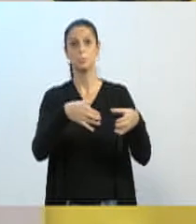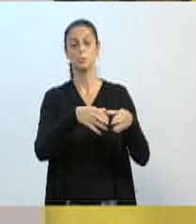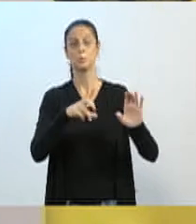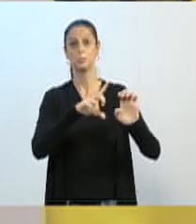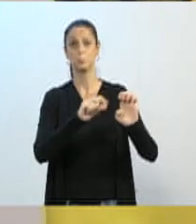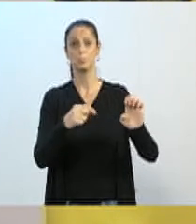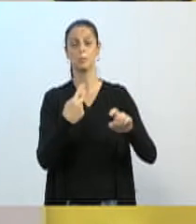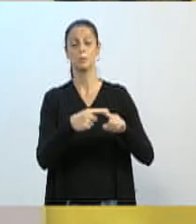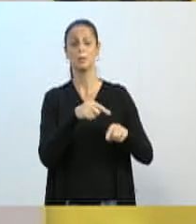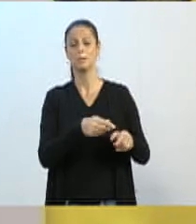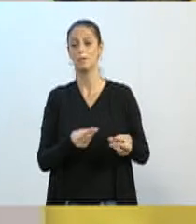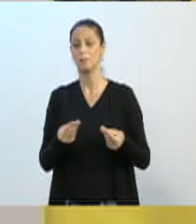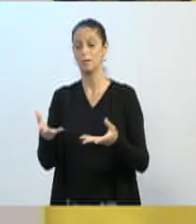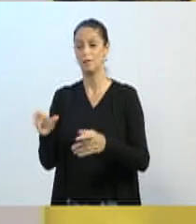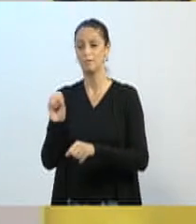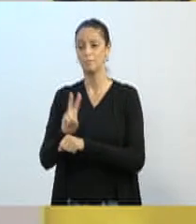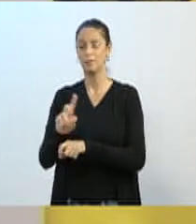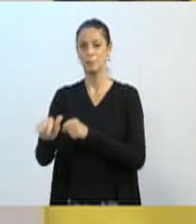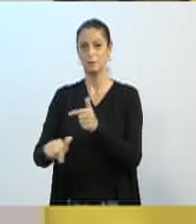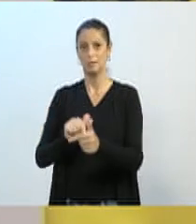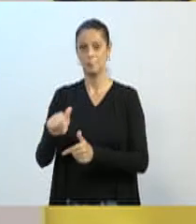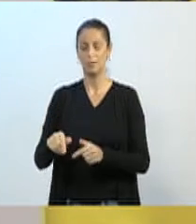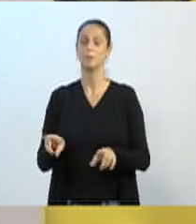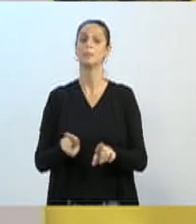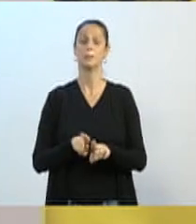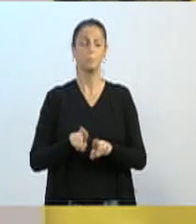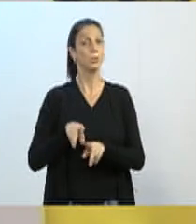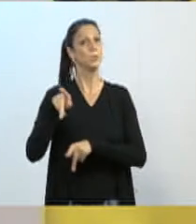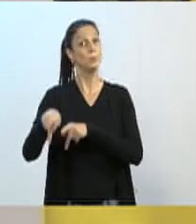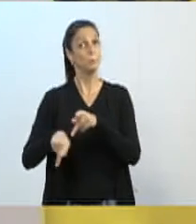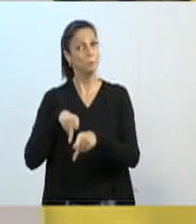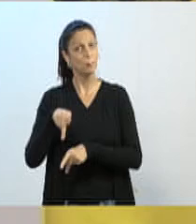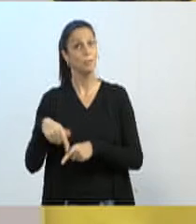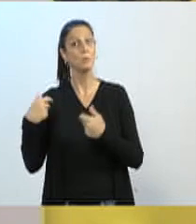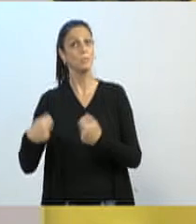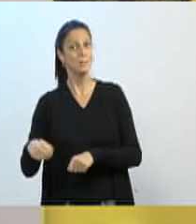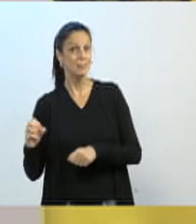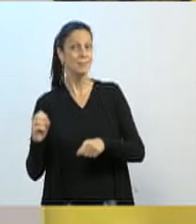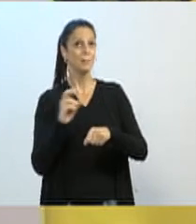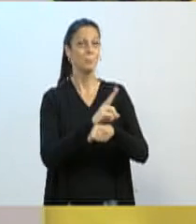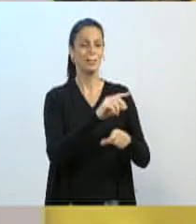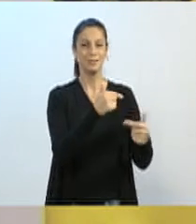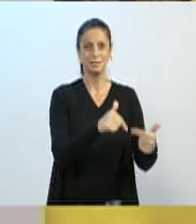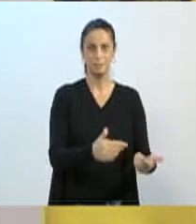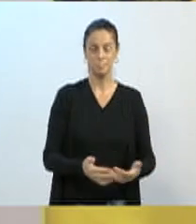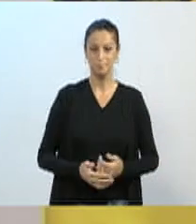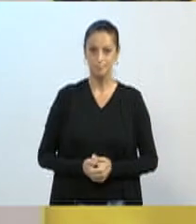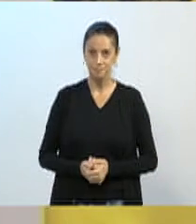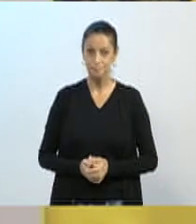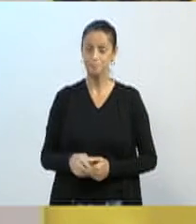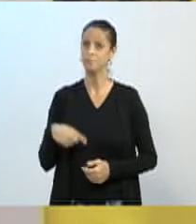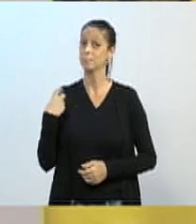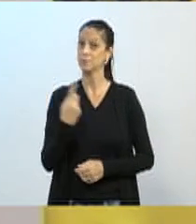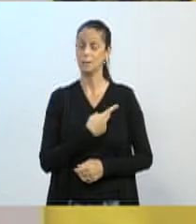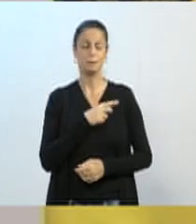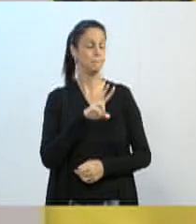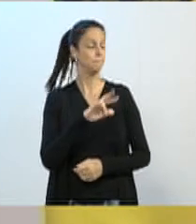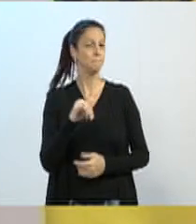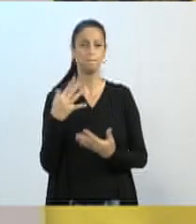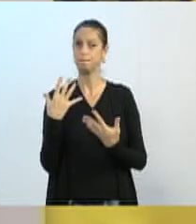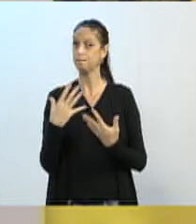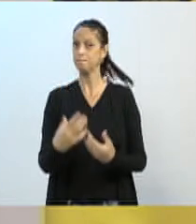empregos e com toda a população que precisa do seu trabalho, que não vamos mais tolerar lockdown e